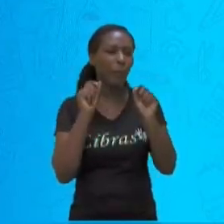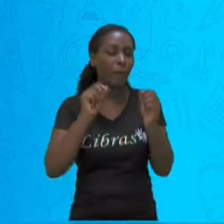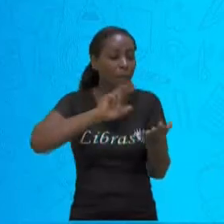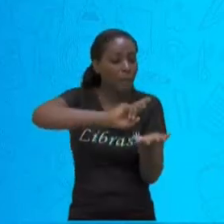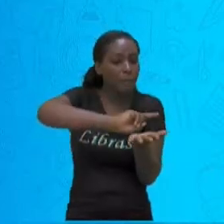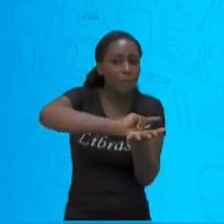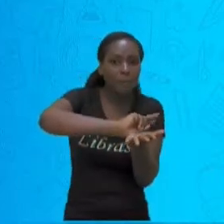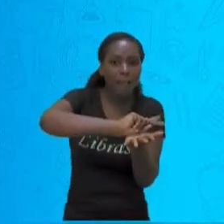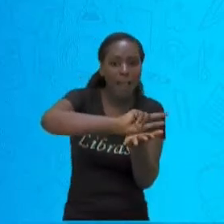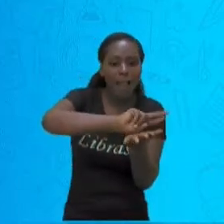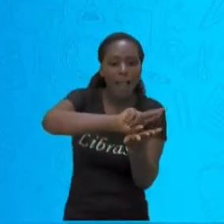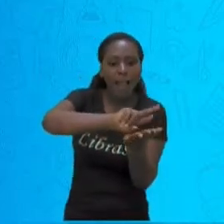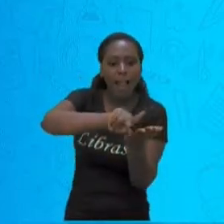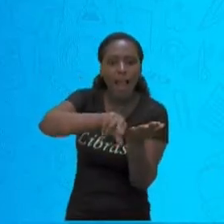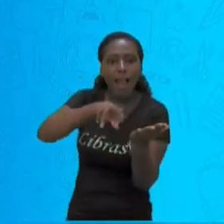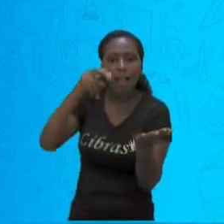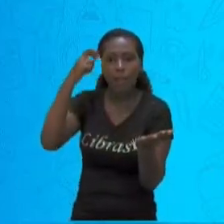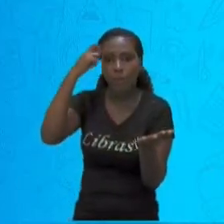multiculturalismo.